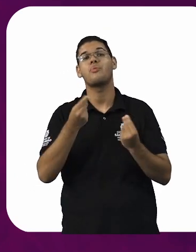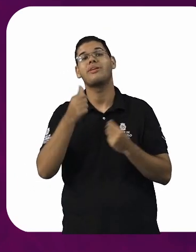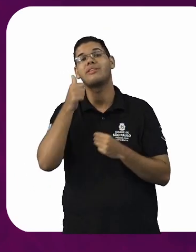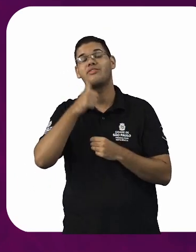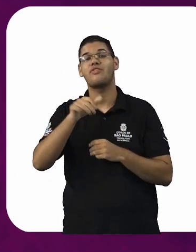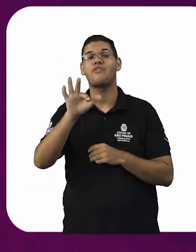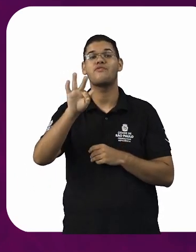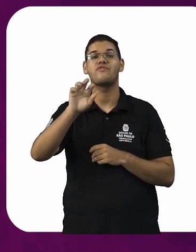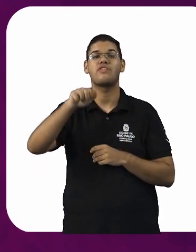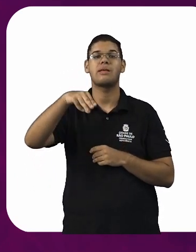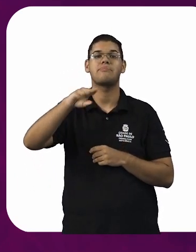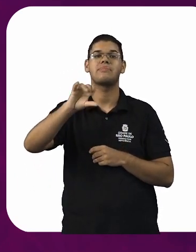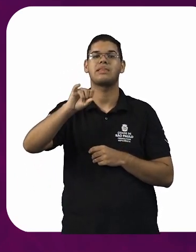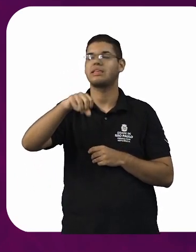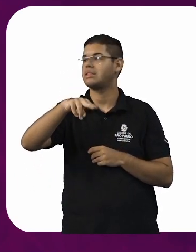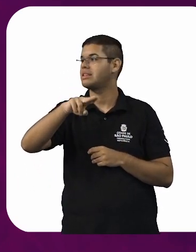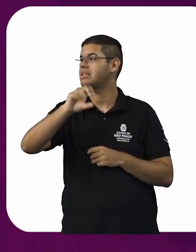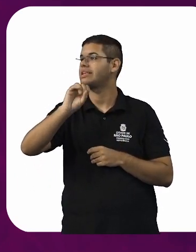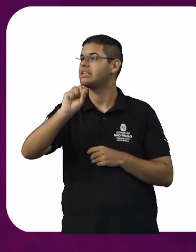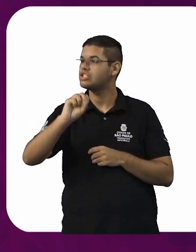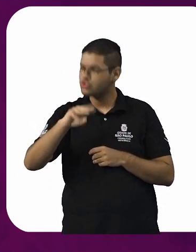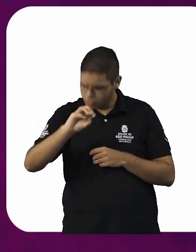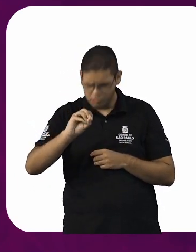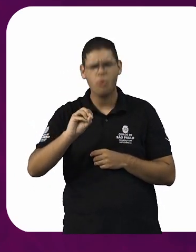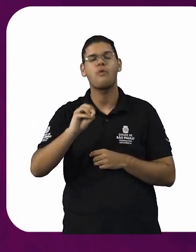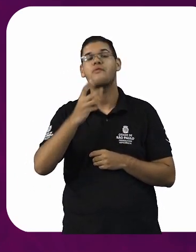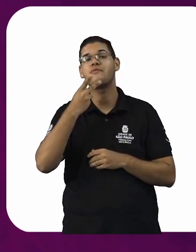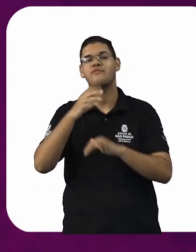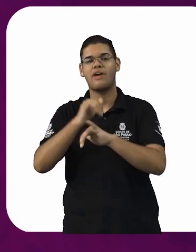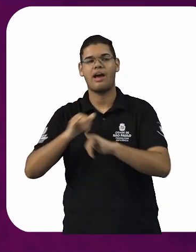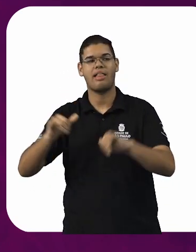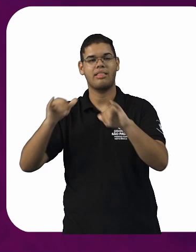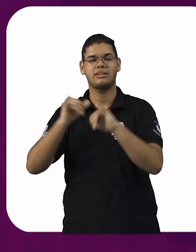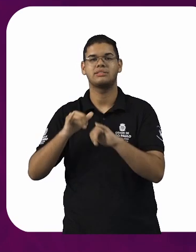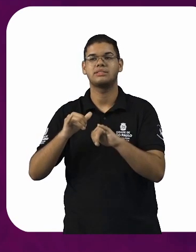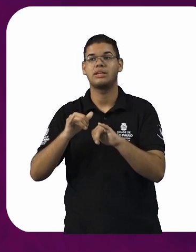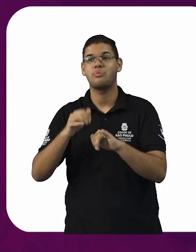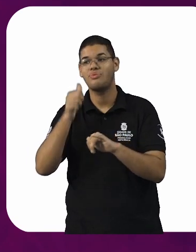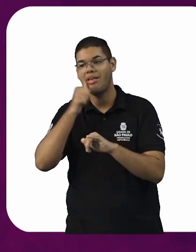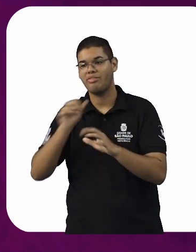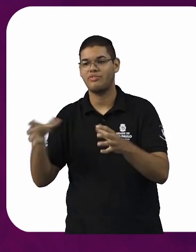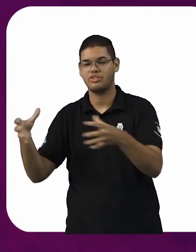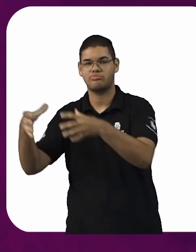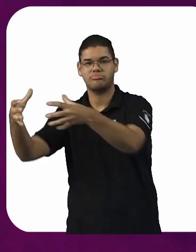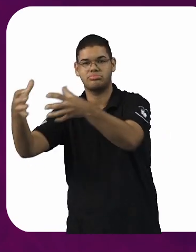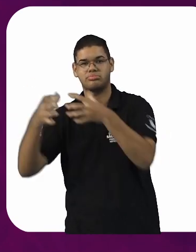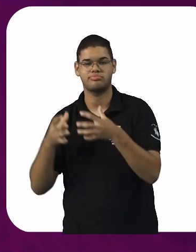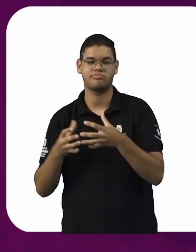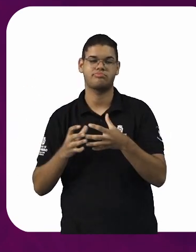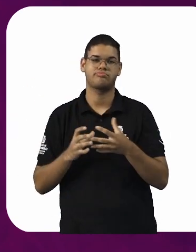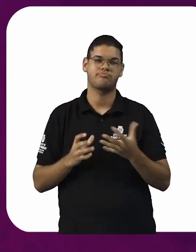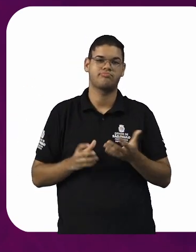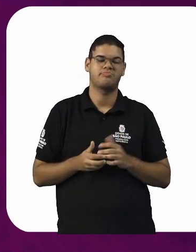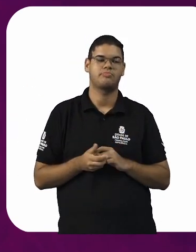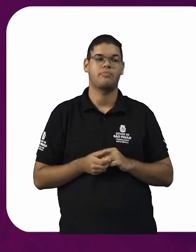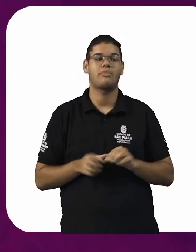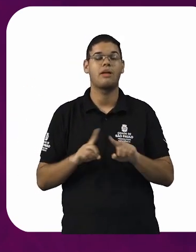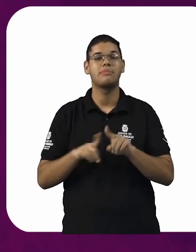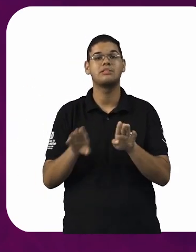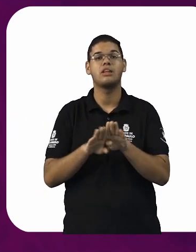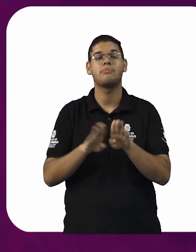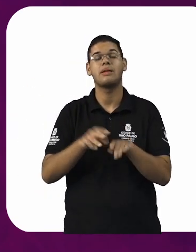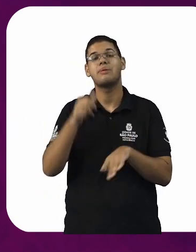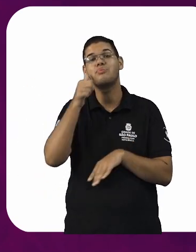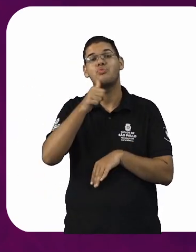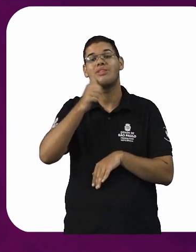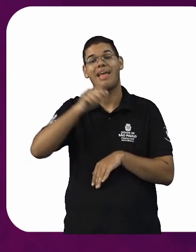feminismo branco, e não vou poder falar aqui, não tenho nem lugar de fala para mencionar, mas assim, a discriminação a mulheres